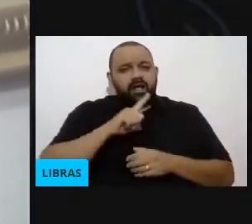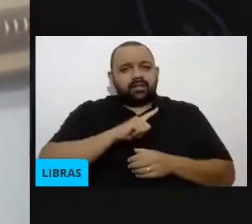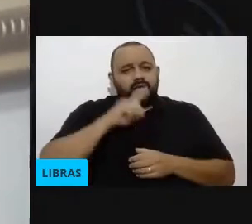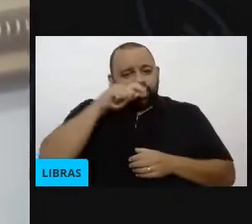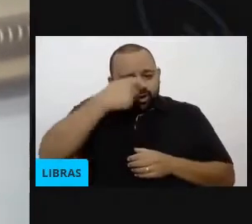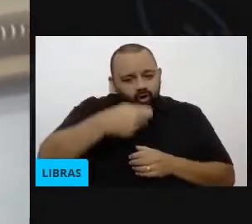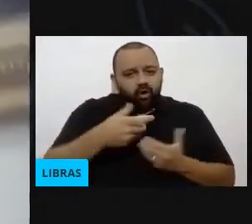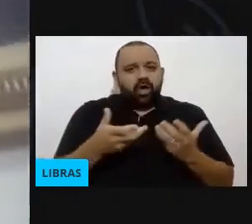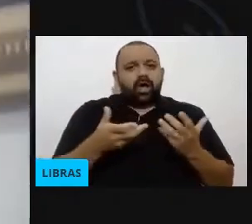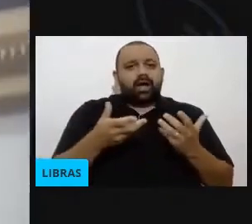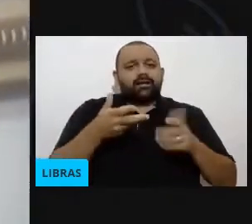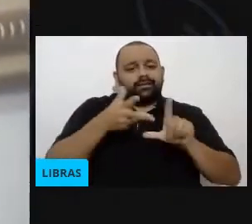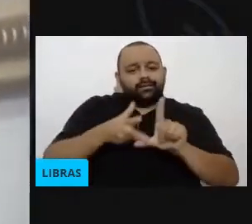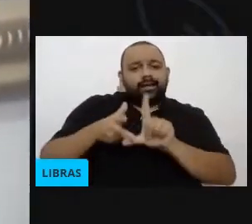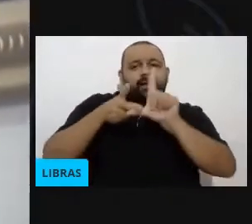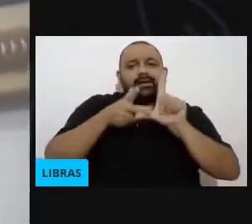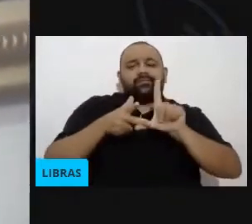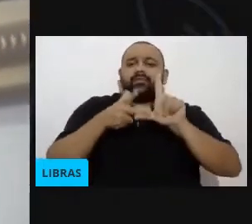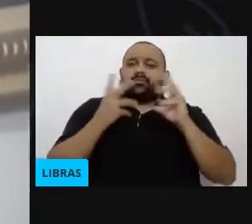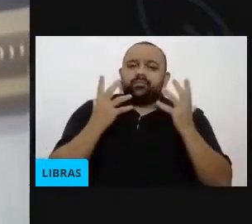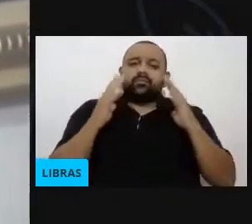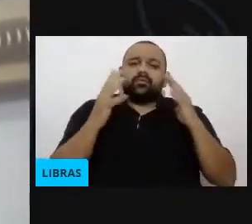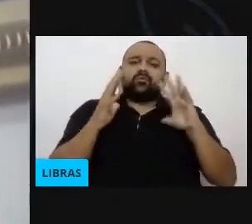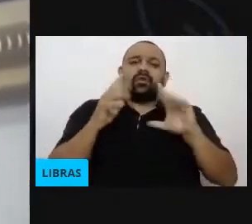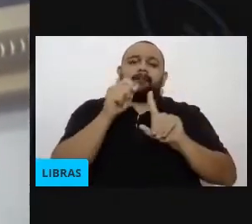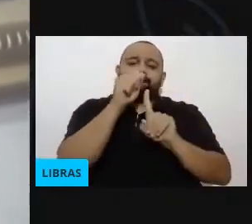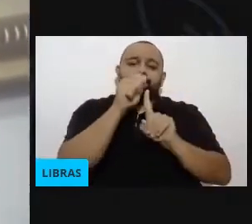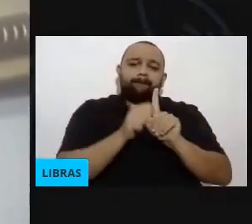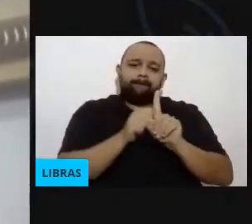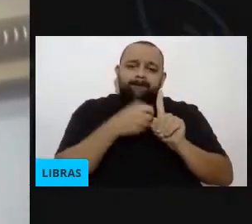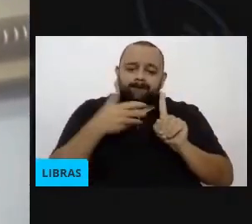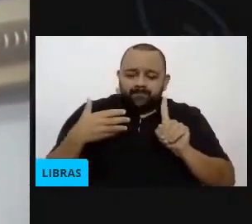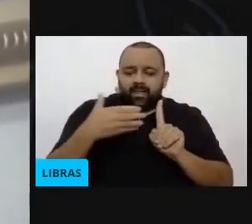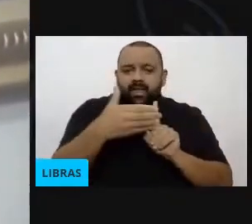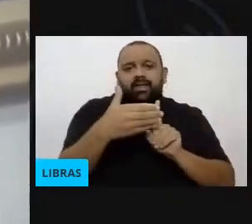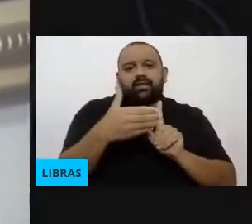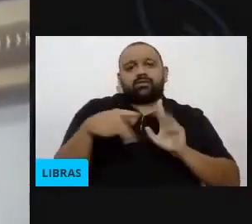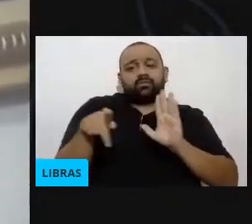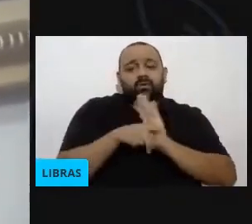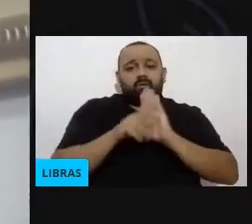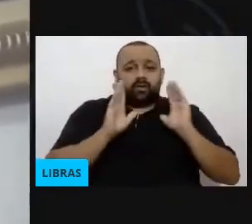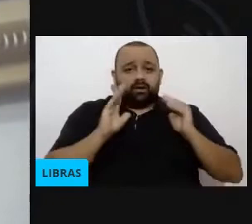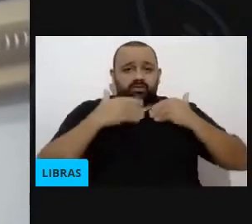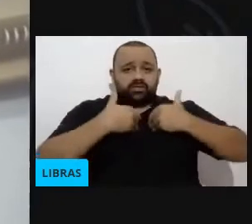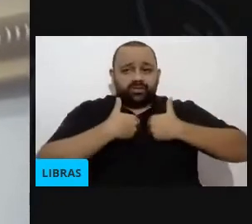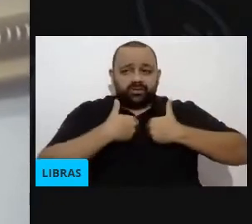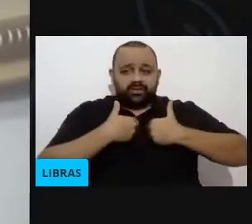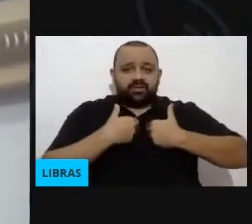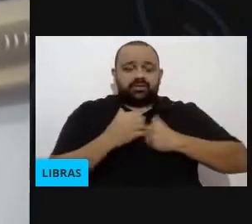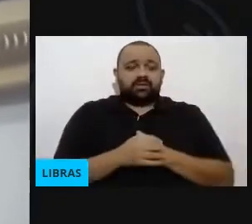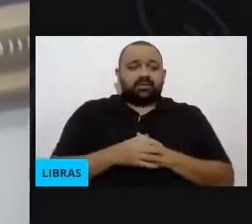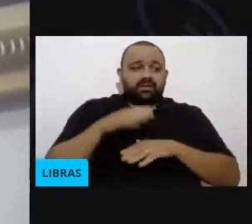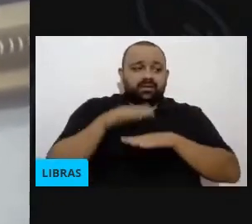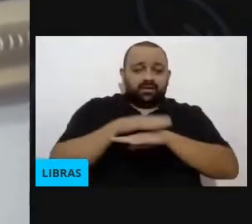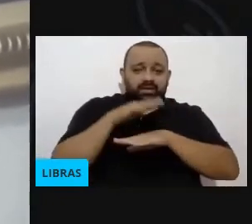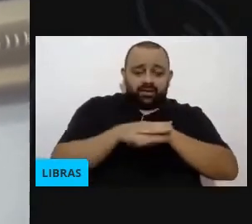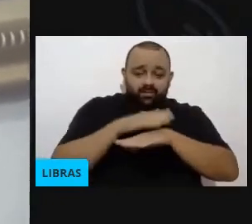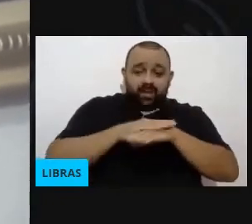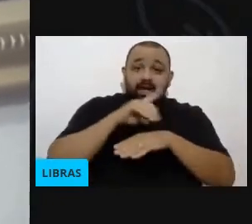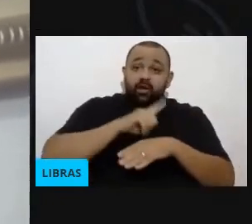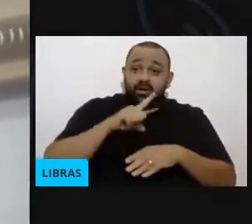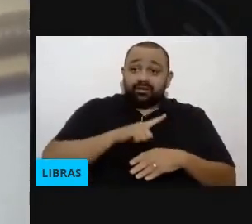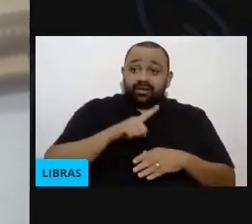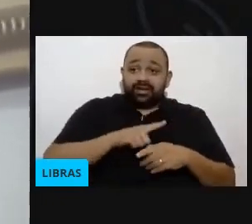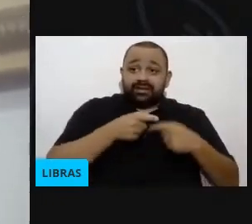live aqui para comemorar o mês do autismo, ainda mais aqui em Amparo, que a gente tem a Semana